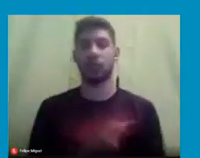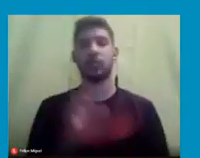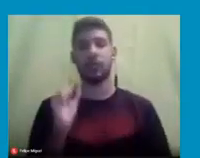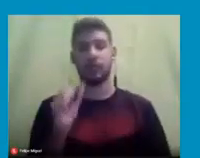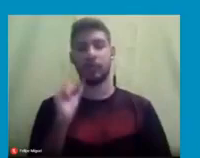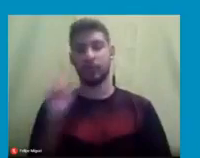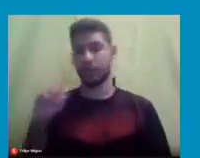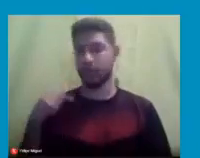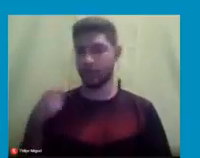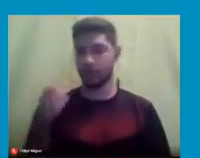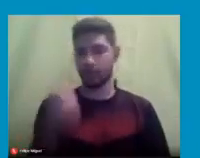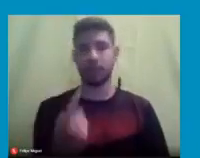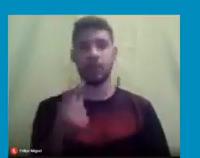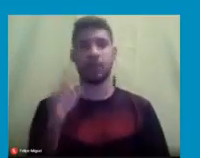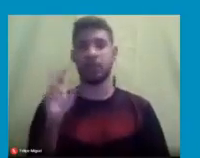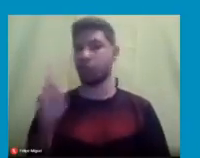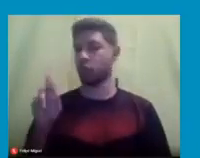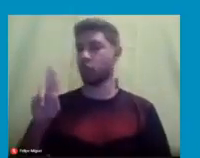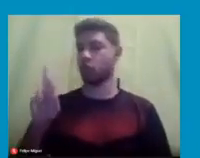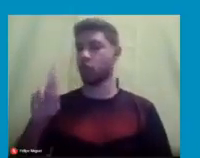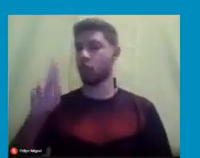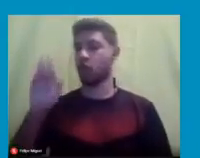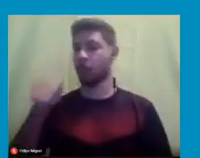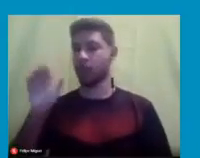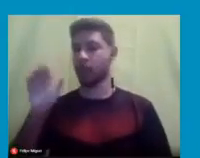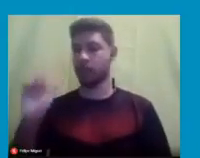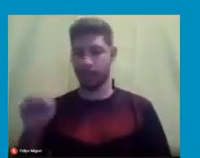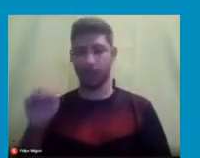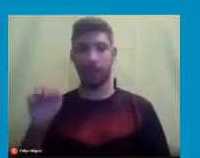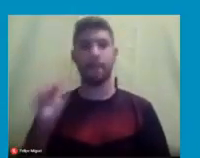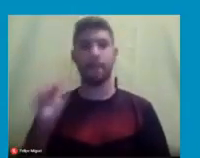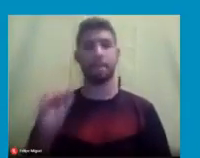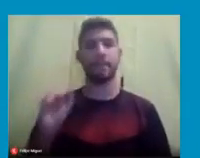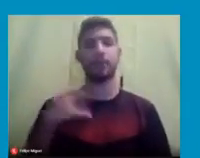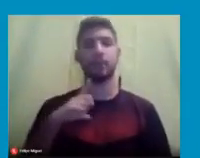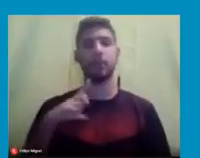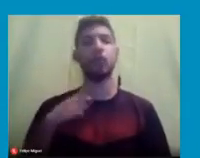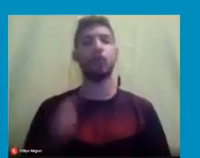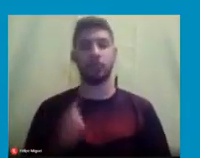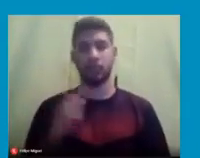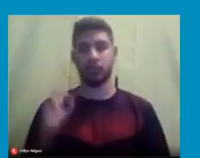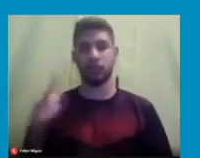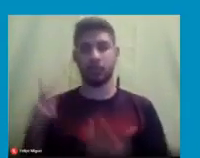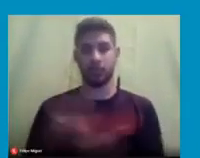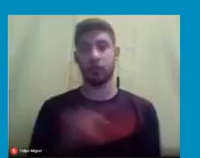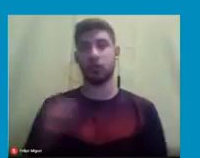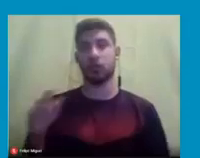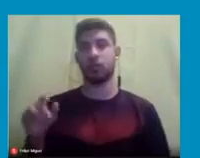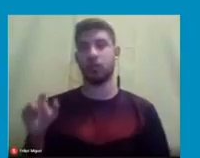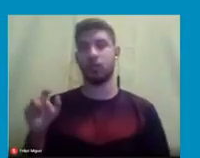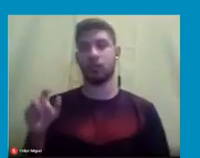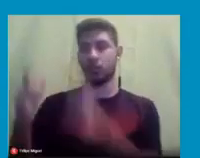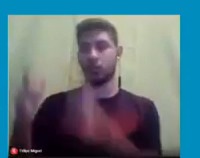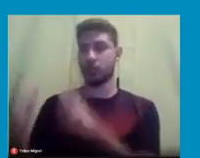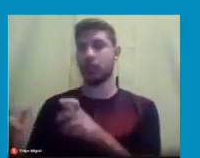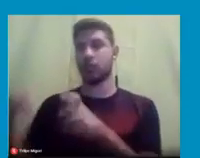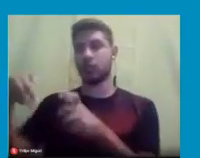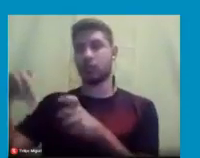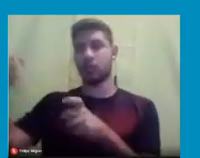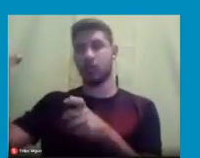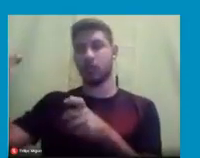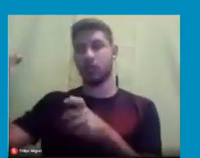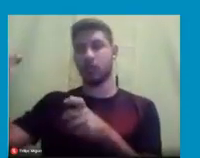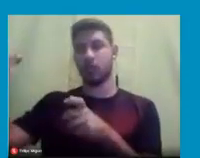da reforma da Pereira, junto com a reforma urbana, forma a Zona Norte do Rio de Janeiro, de Lima